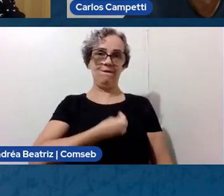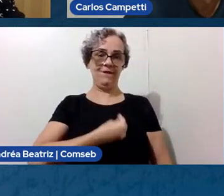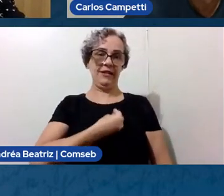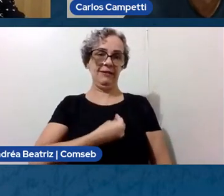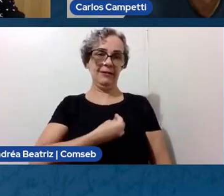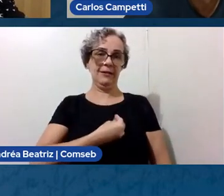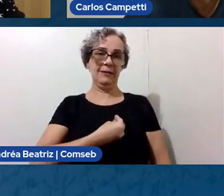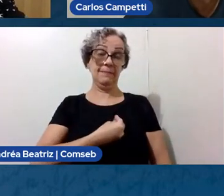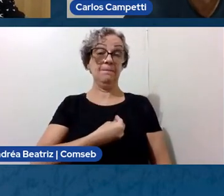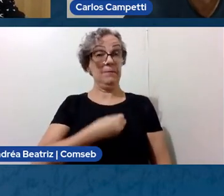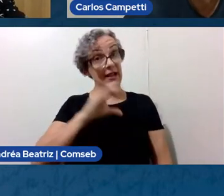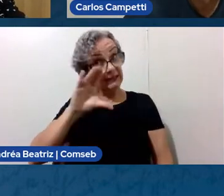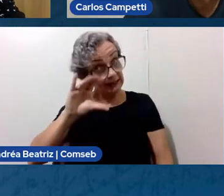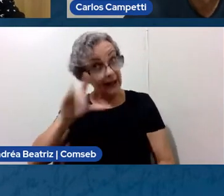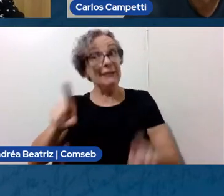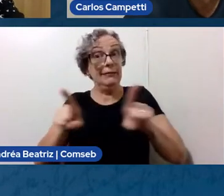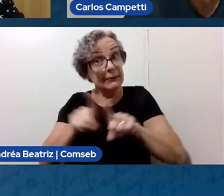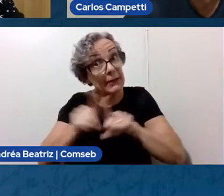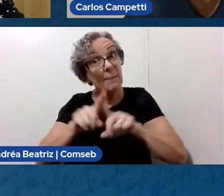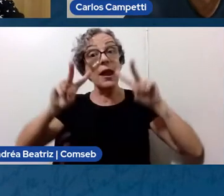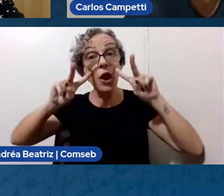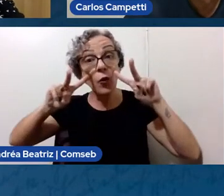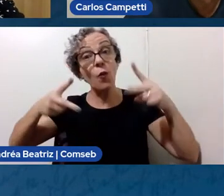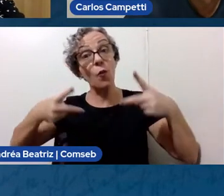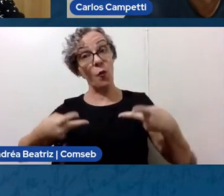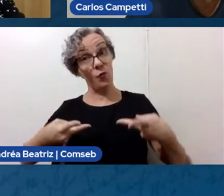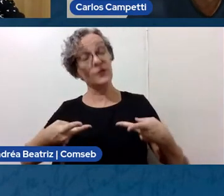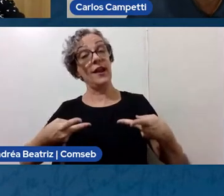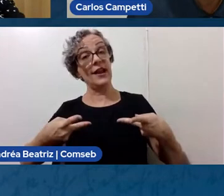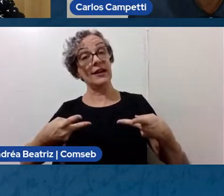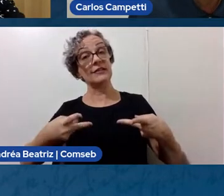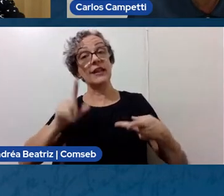também reconhece que o protoplasma é uma forma